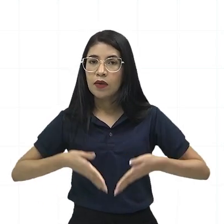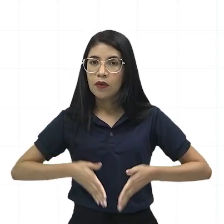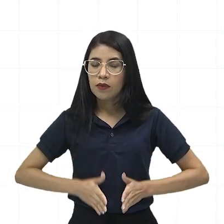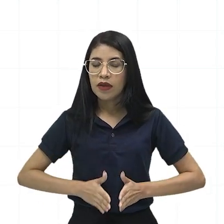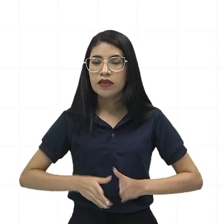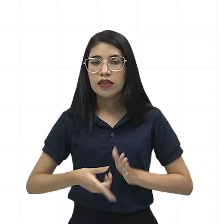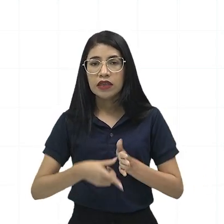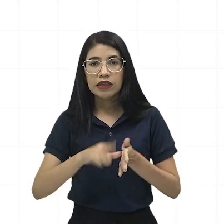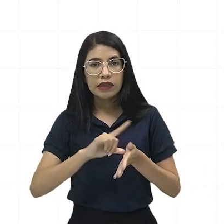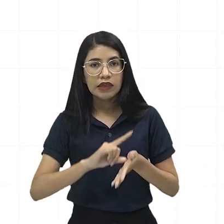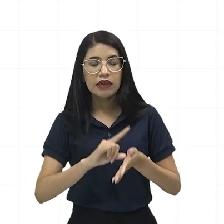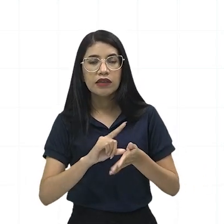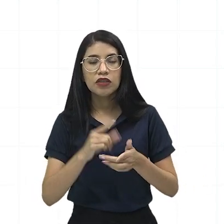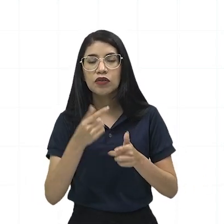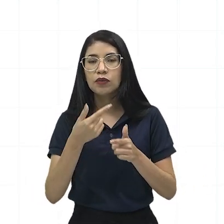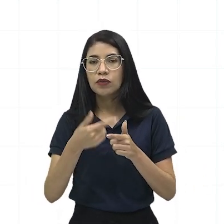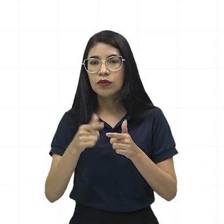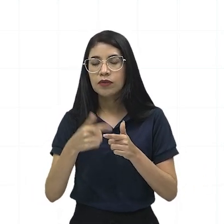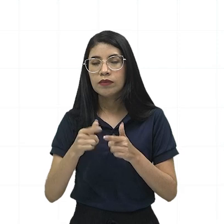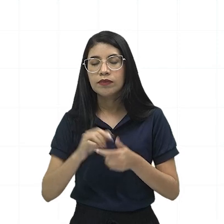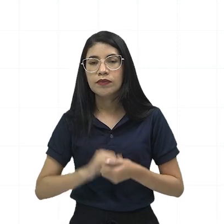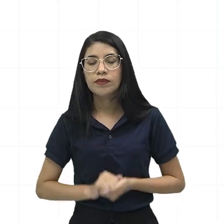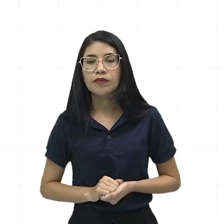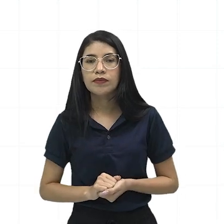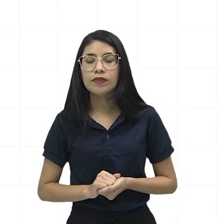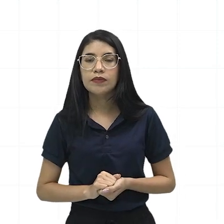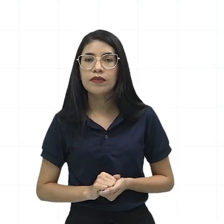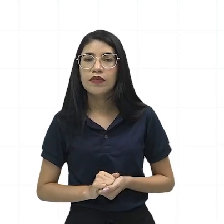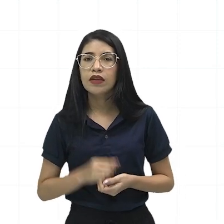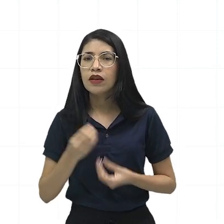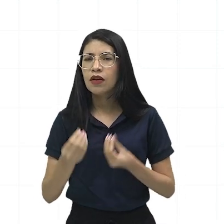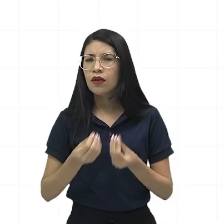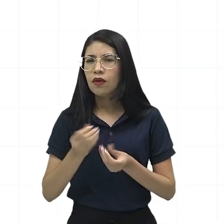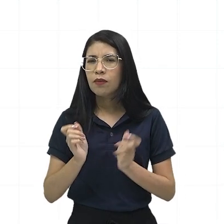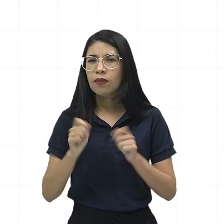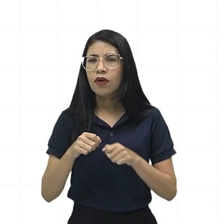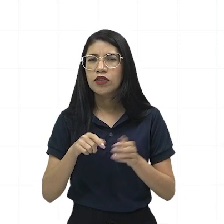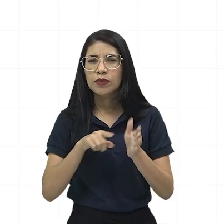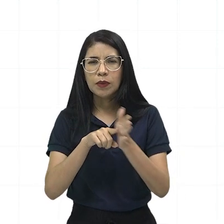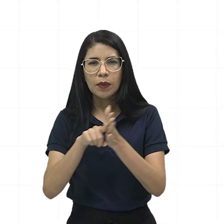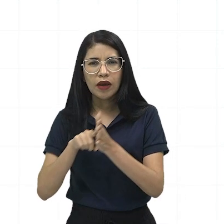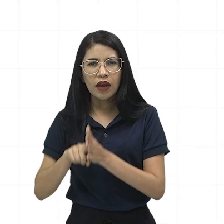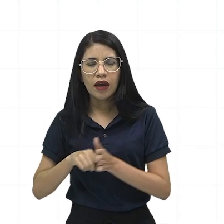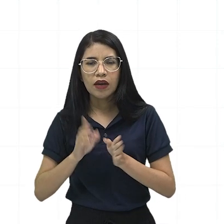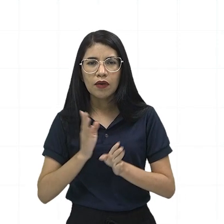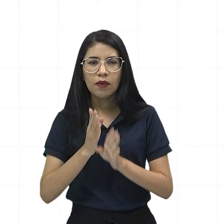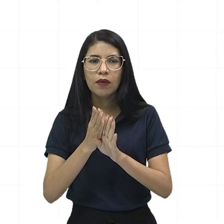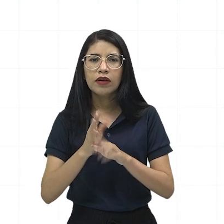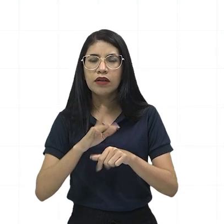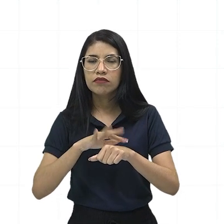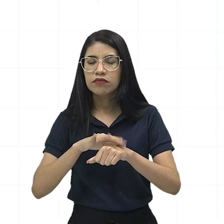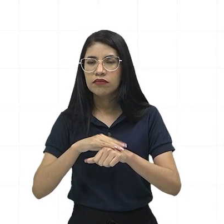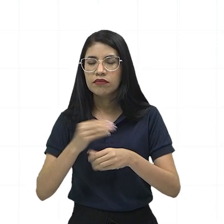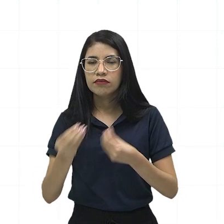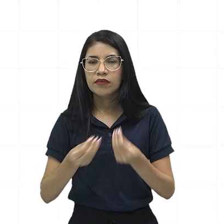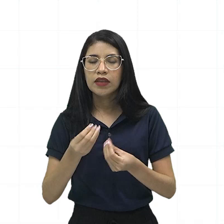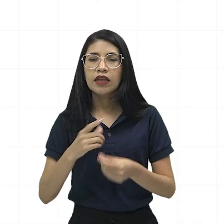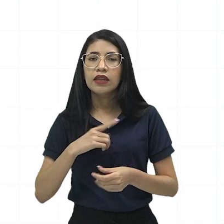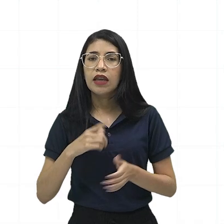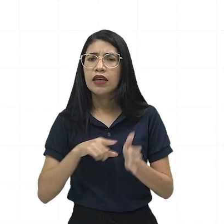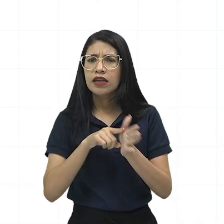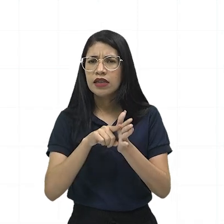bolsa, né? Trazendo ali um nascimento prematuro. E como fazer o diagnóstico dessa doença?